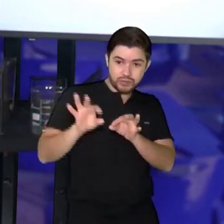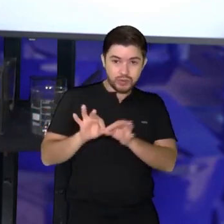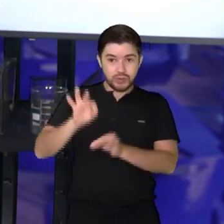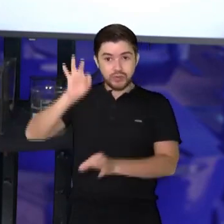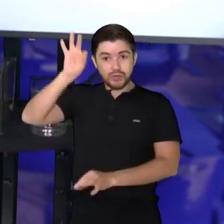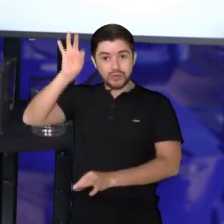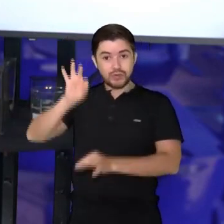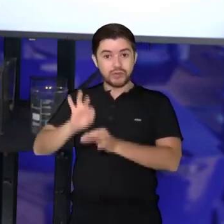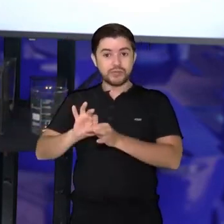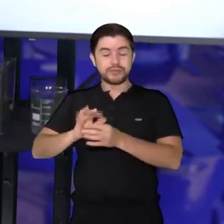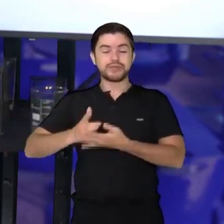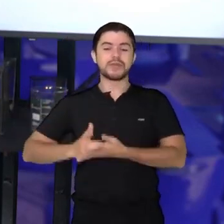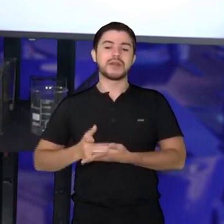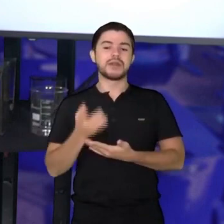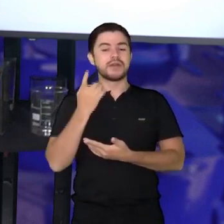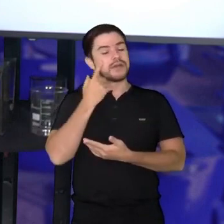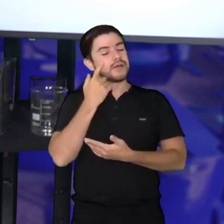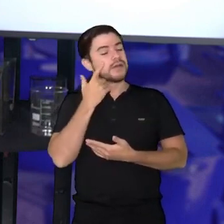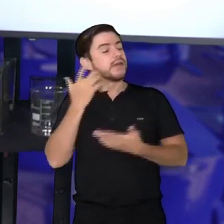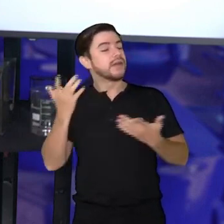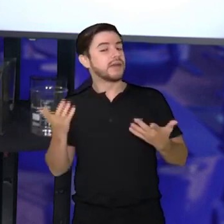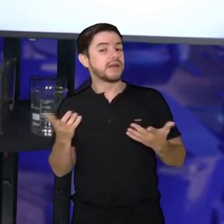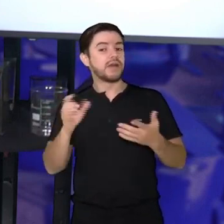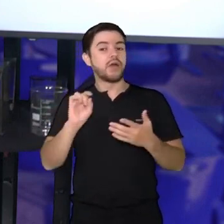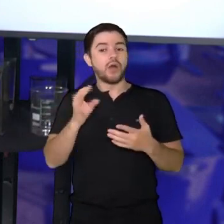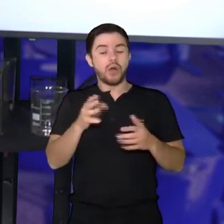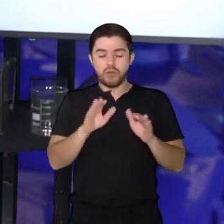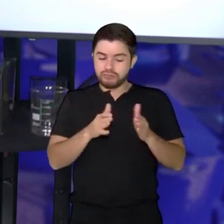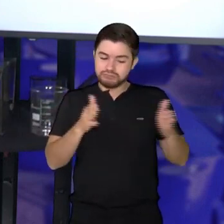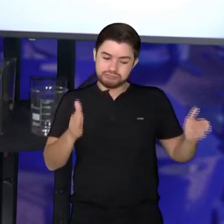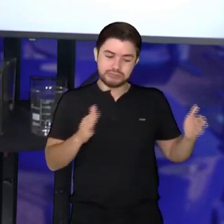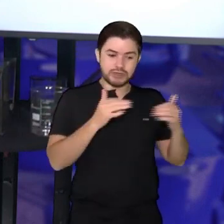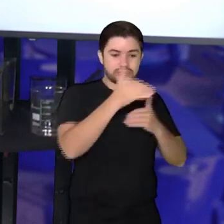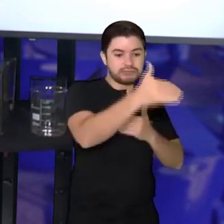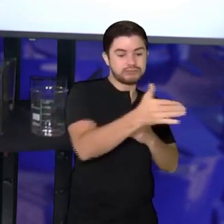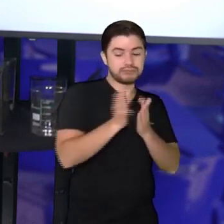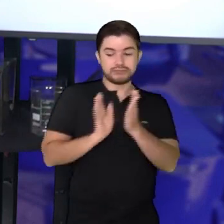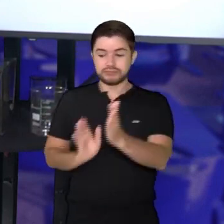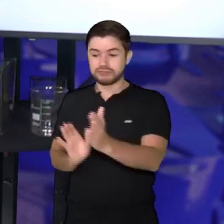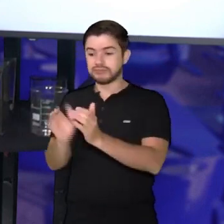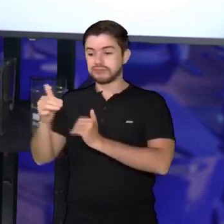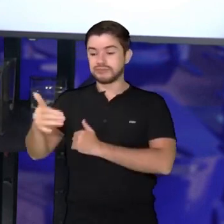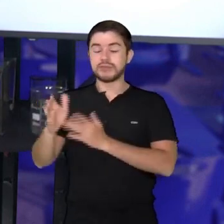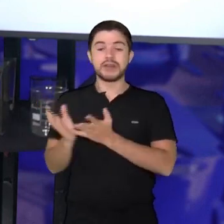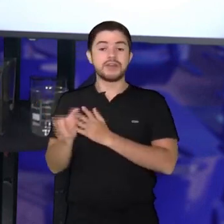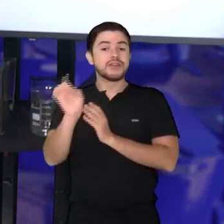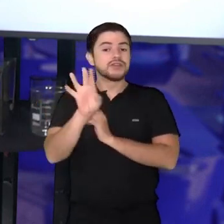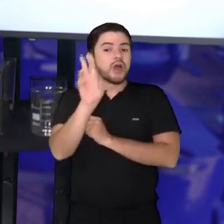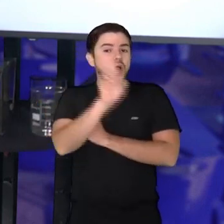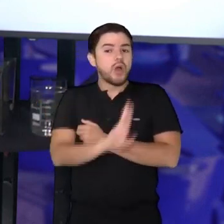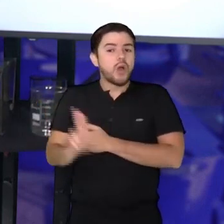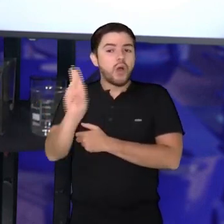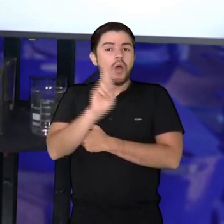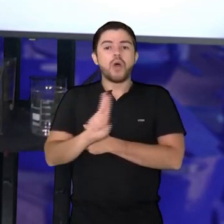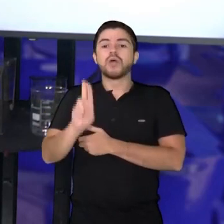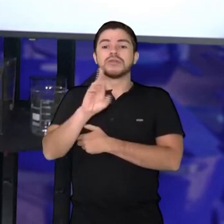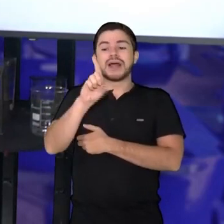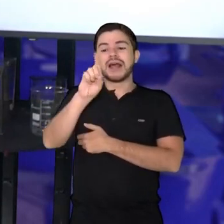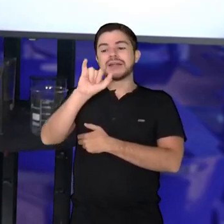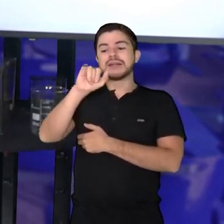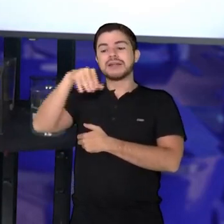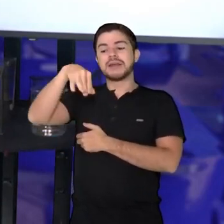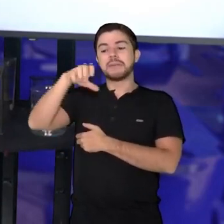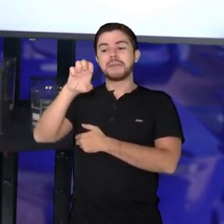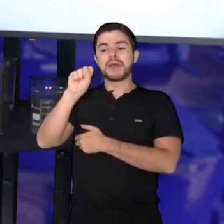entre uma situação e outra, ou entre um ponto e outro, você só vai utilizar uma dimensão. É unidimensional,